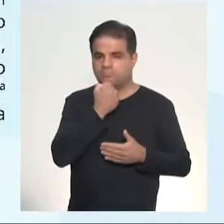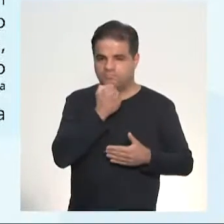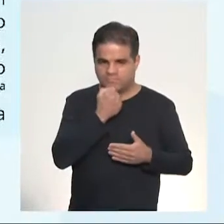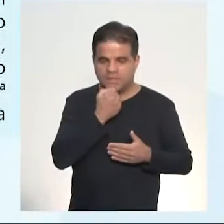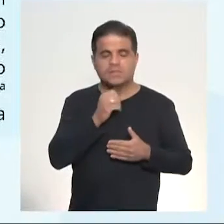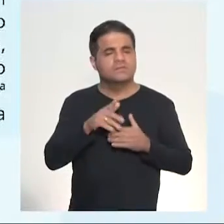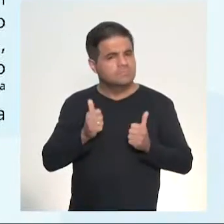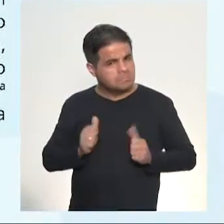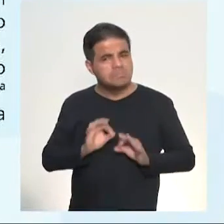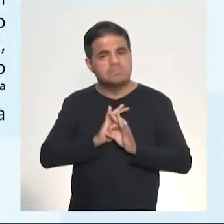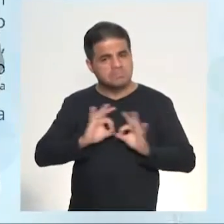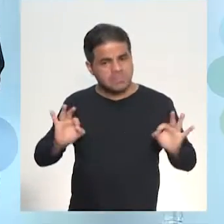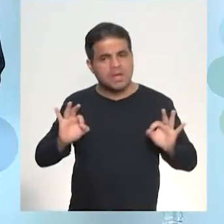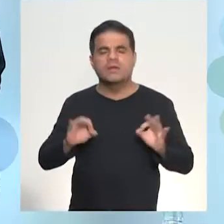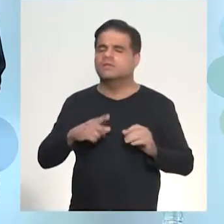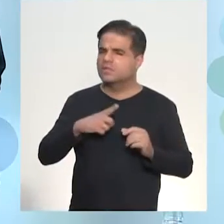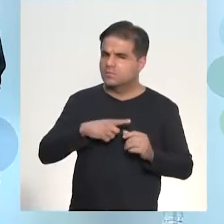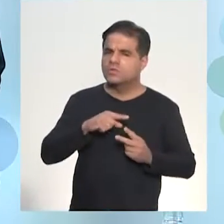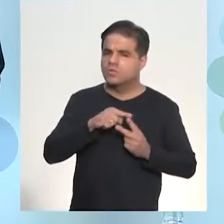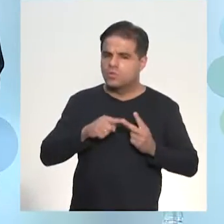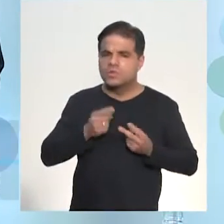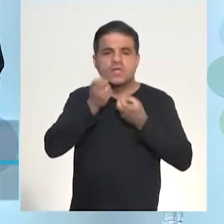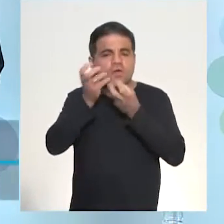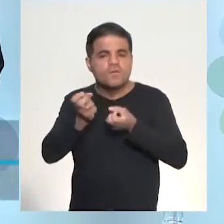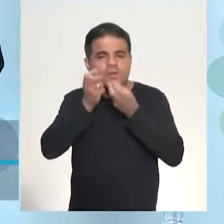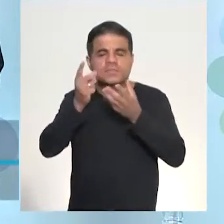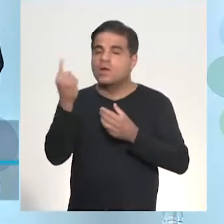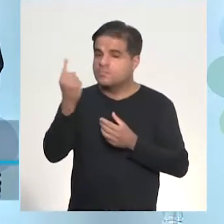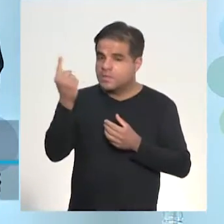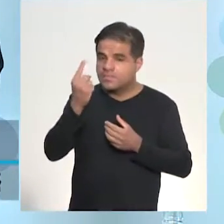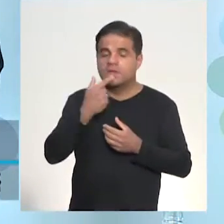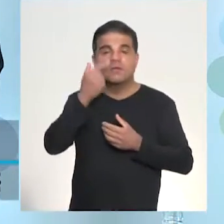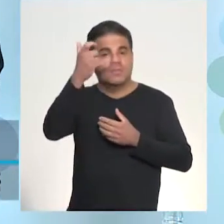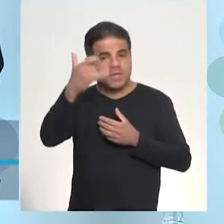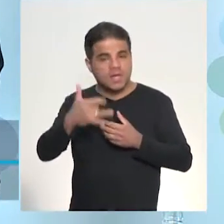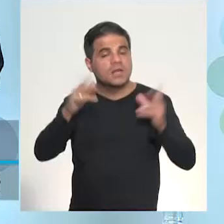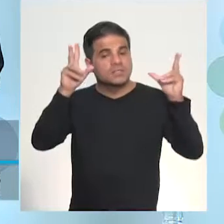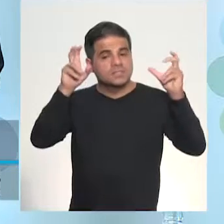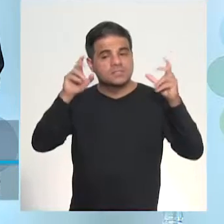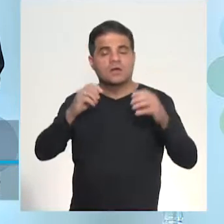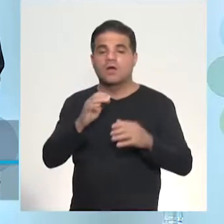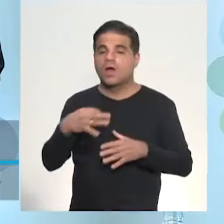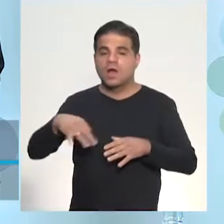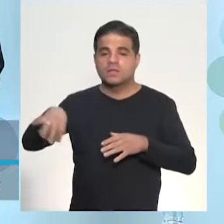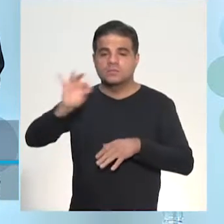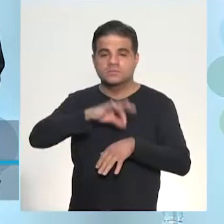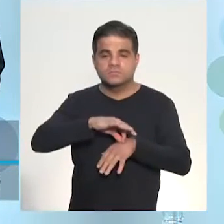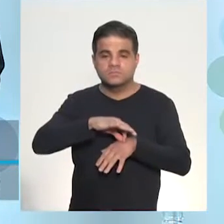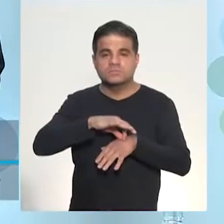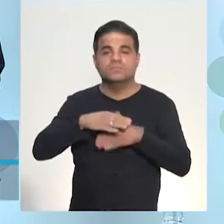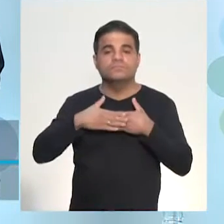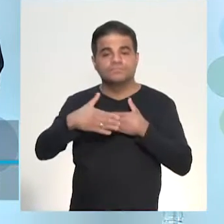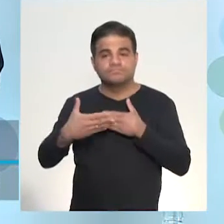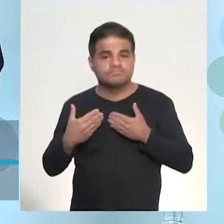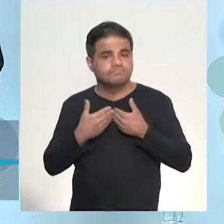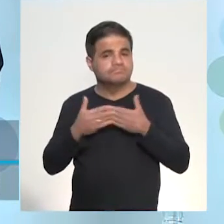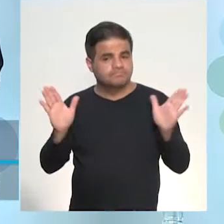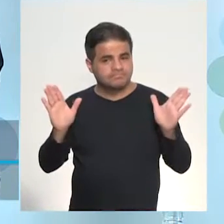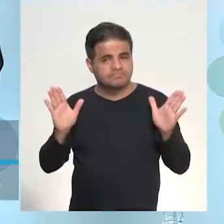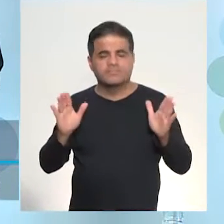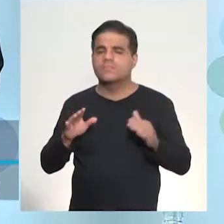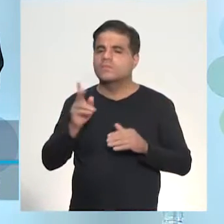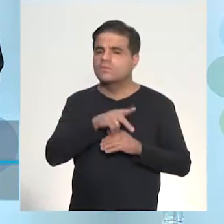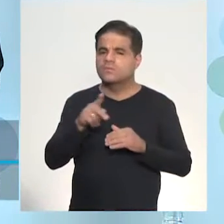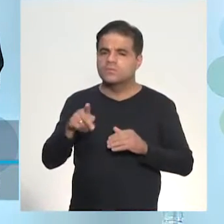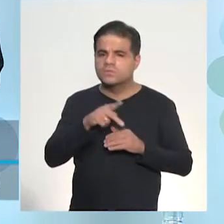ciência. Muito bem, então já tivemos aí duas informações. A primeira falando sobre a questão das abelhas, já que foi a abertura, né? E aí o